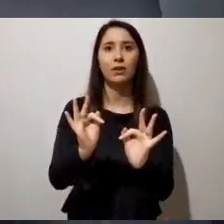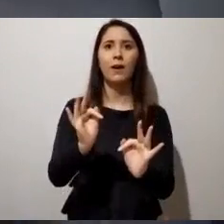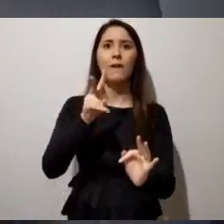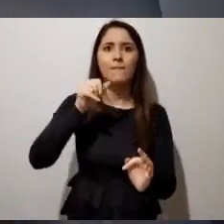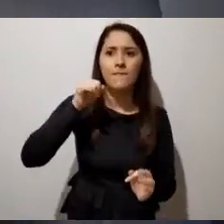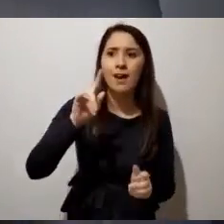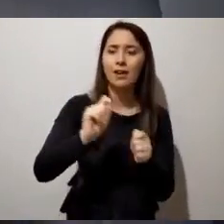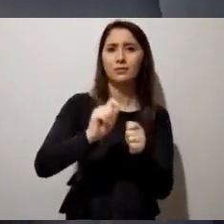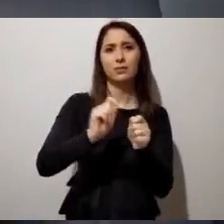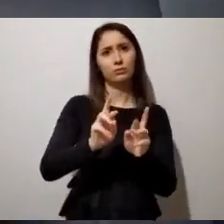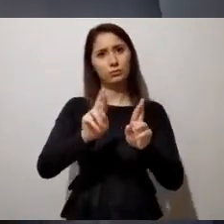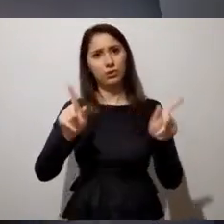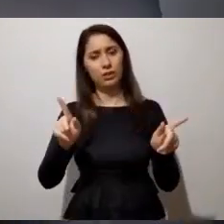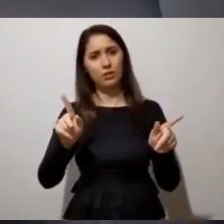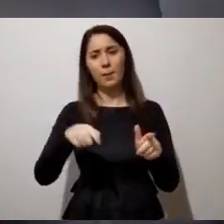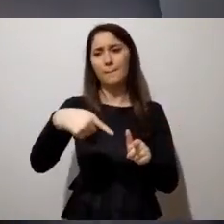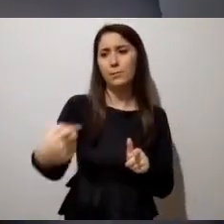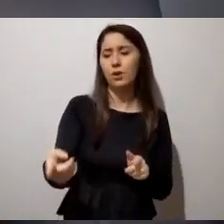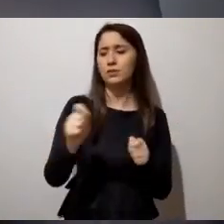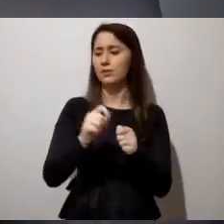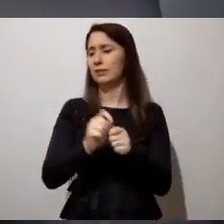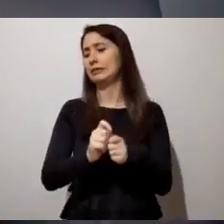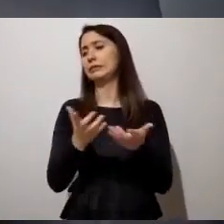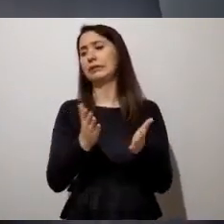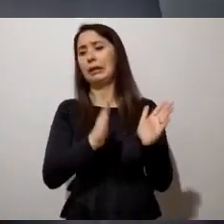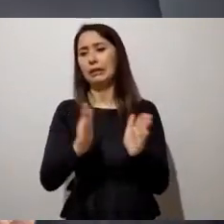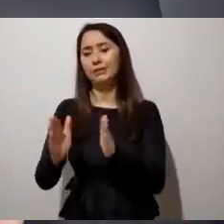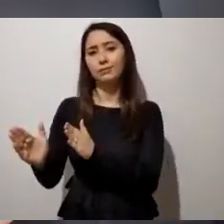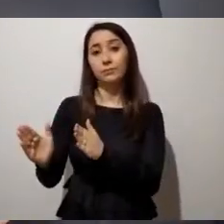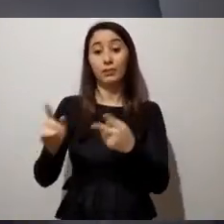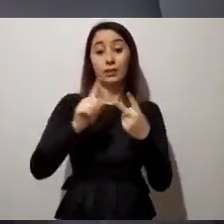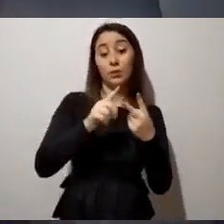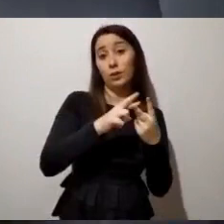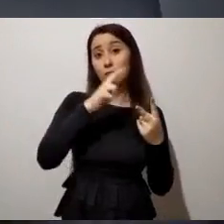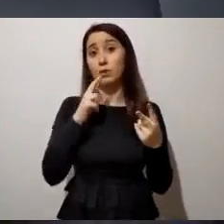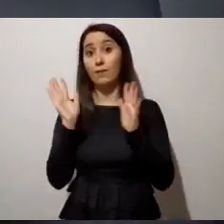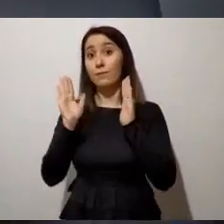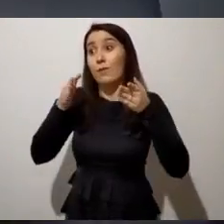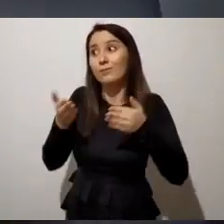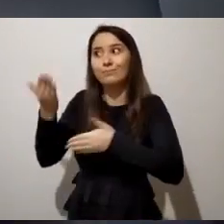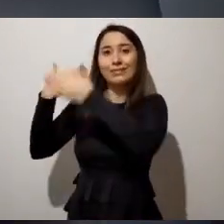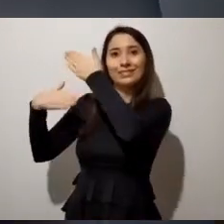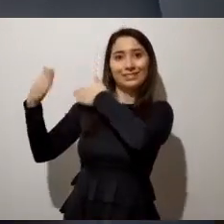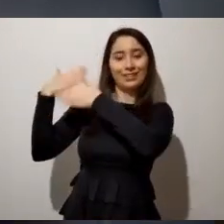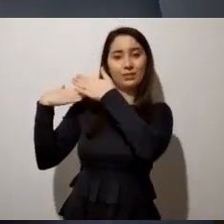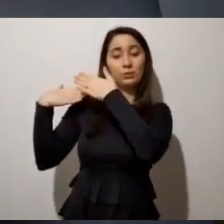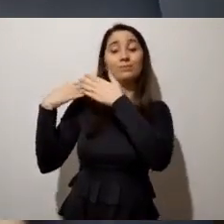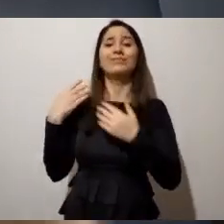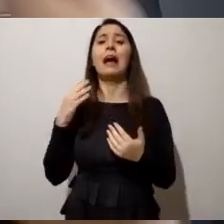vamos resolver dessa forma, da próxima vez você faz isso, e uma centrada no passado. Isso aconteceu por causa de tal